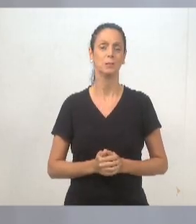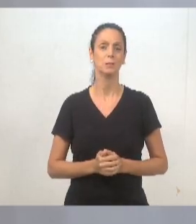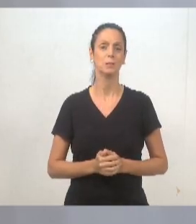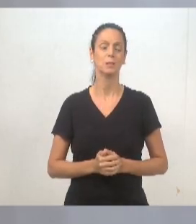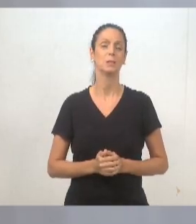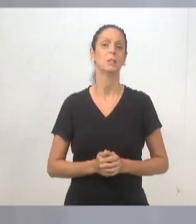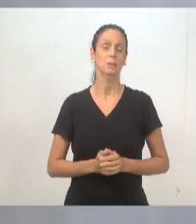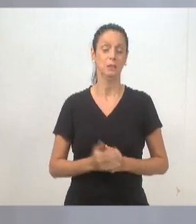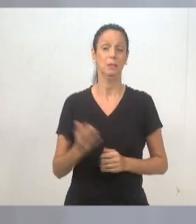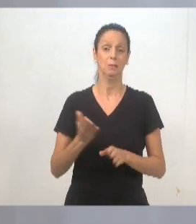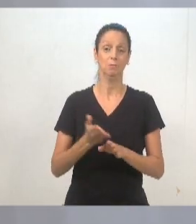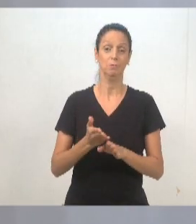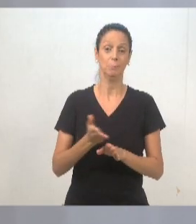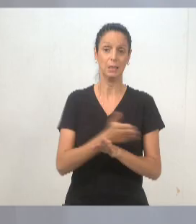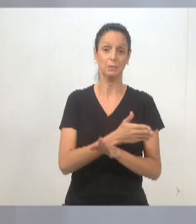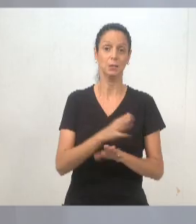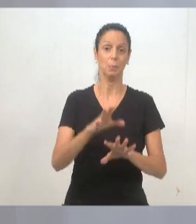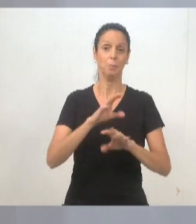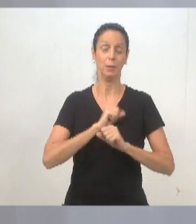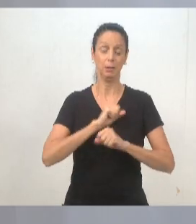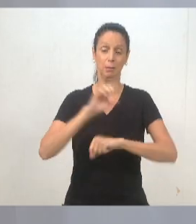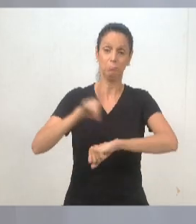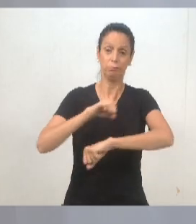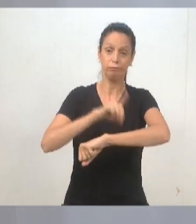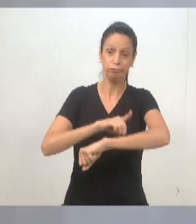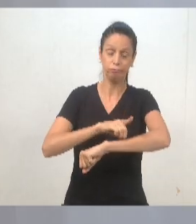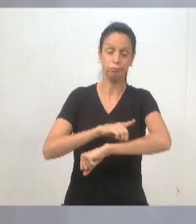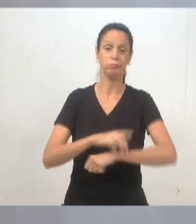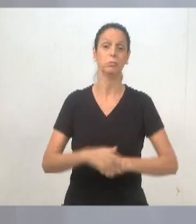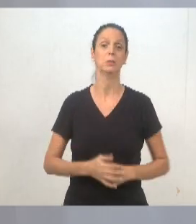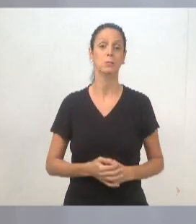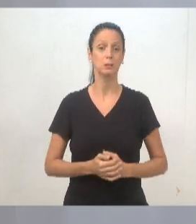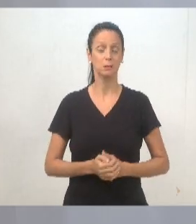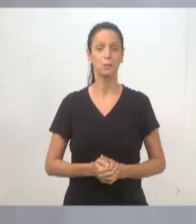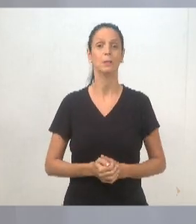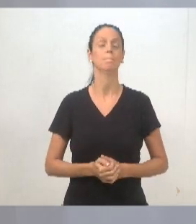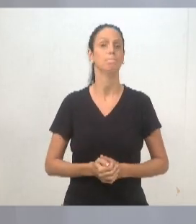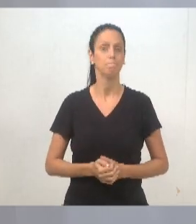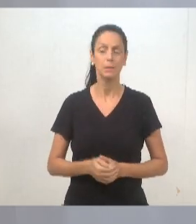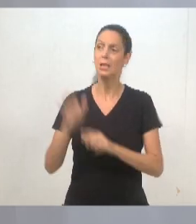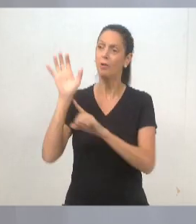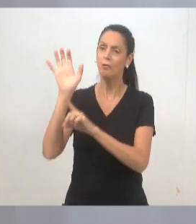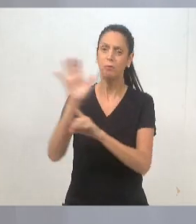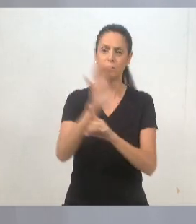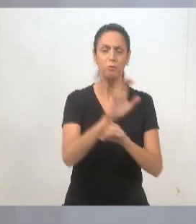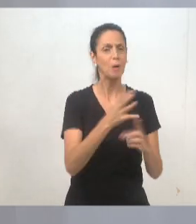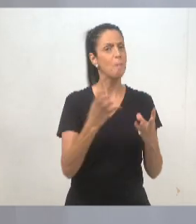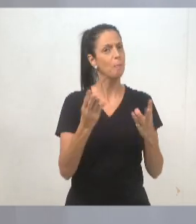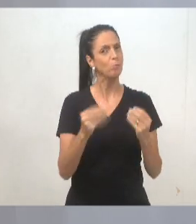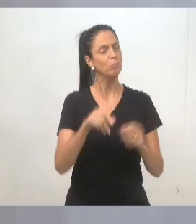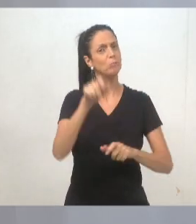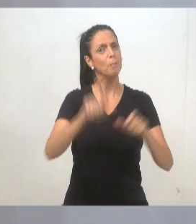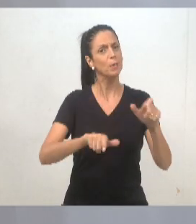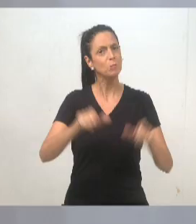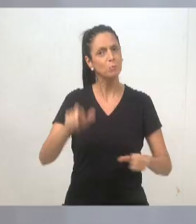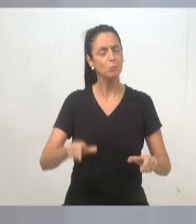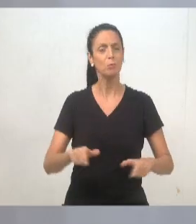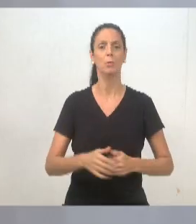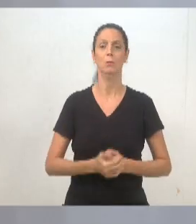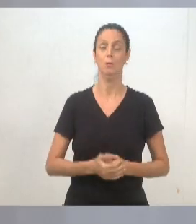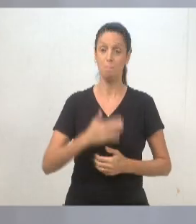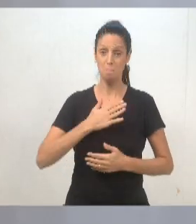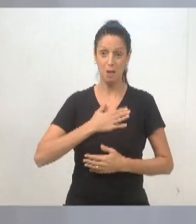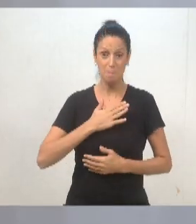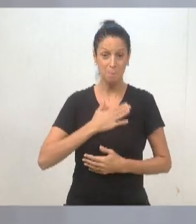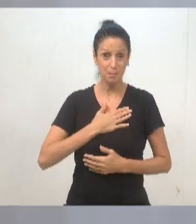dengue, né, um mosquito que infelizmente tem afetado muitas pessoas, né, que confesso que para mim